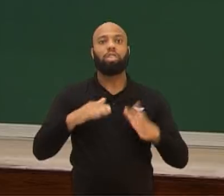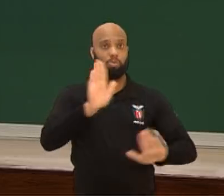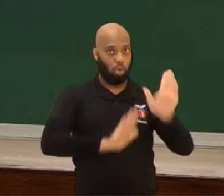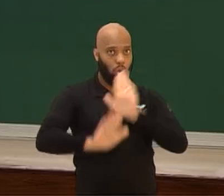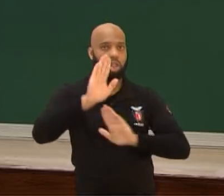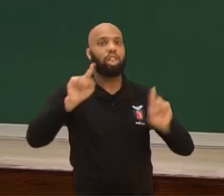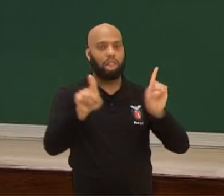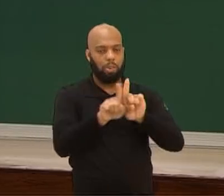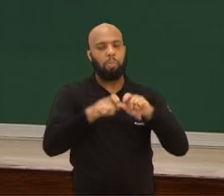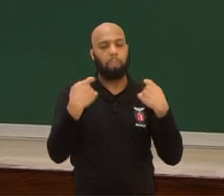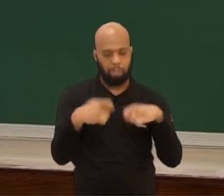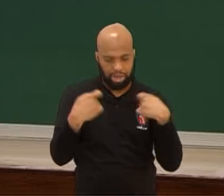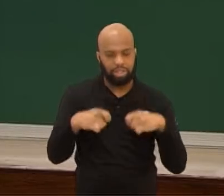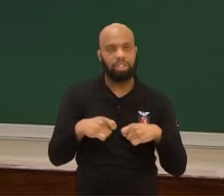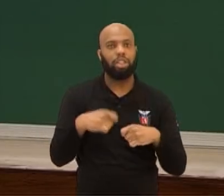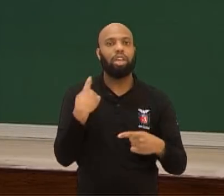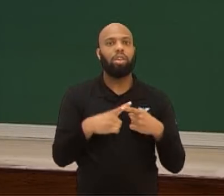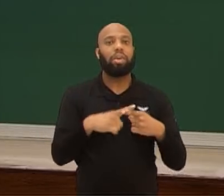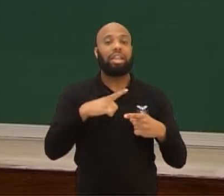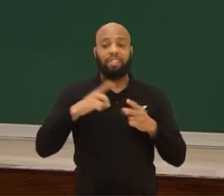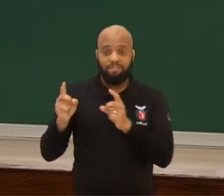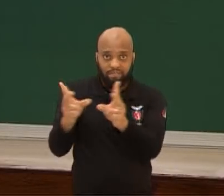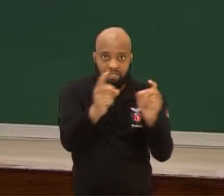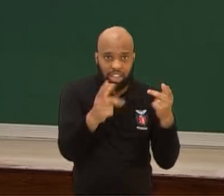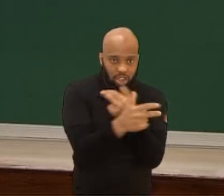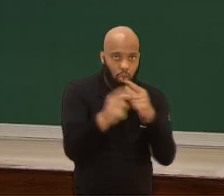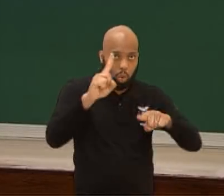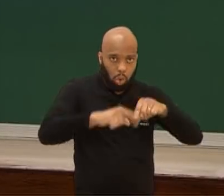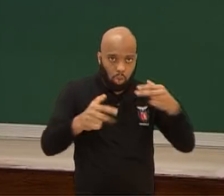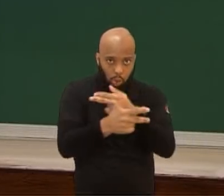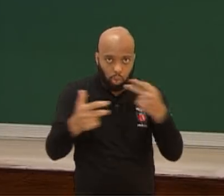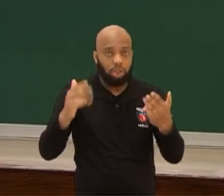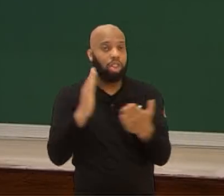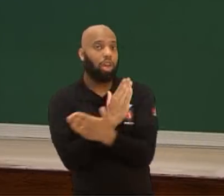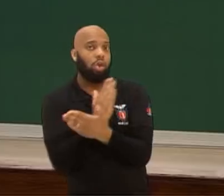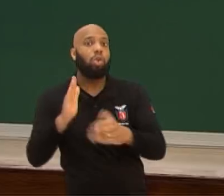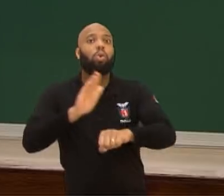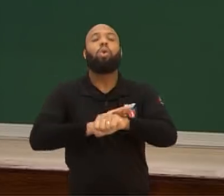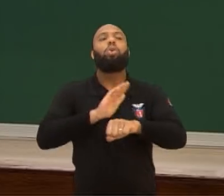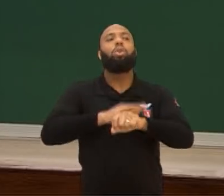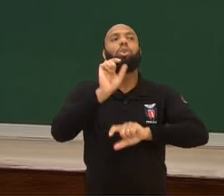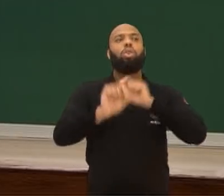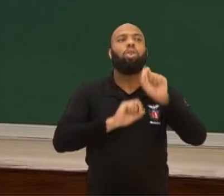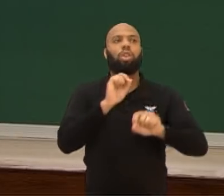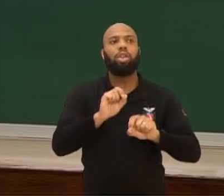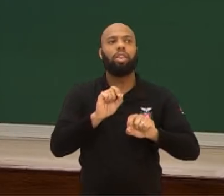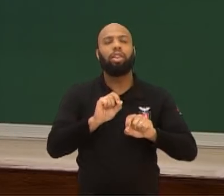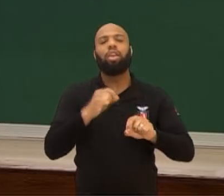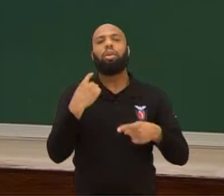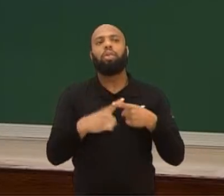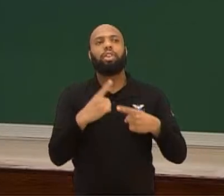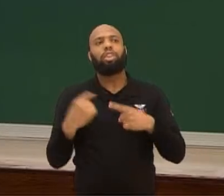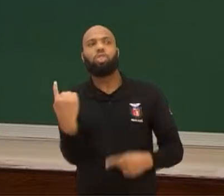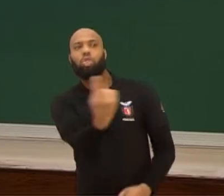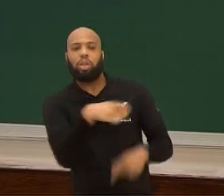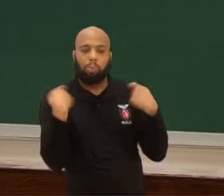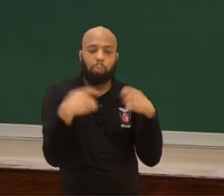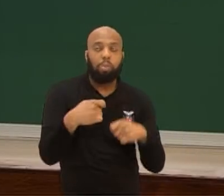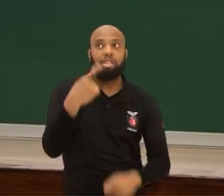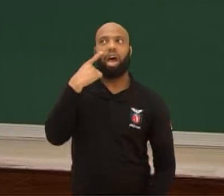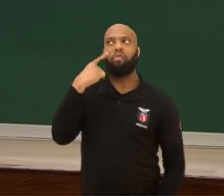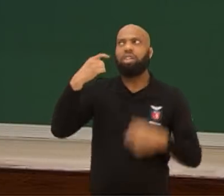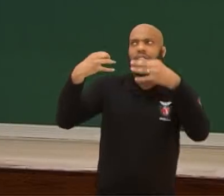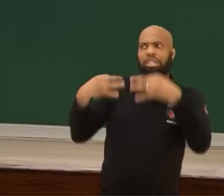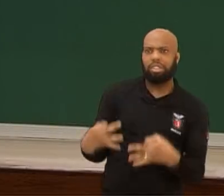cuidado que a gente precisa ter. São vendidos produtos e esses produtos, às vezes, a gente precisa